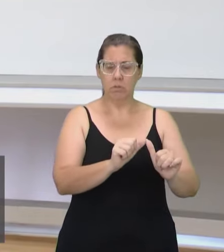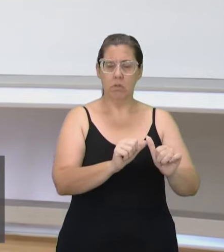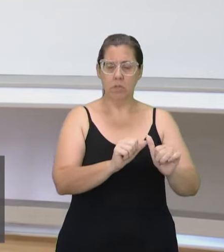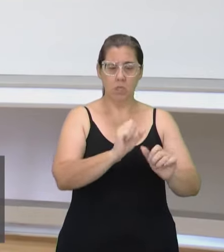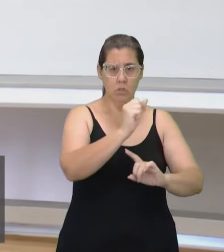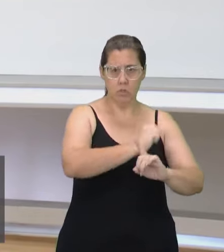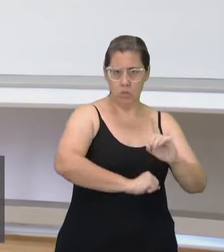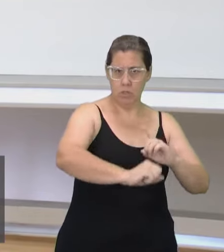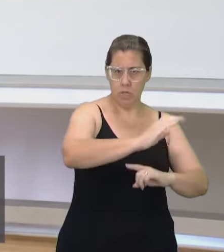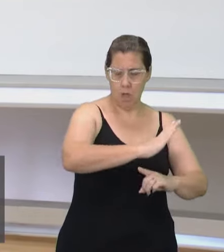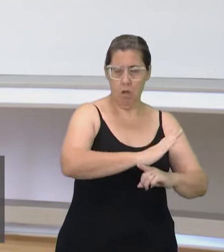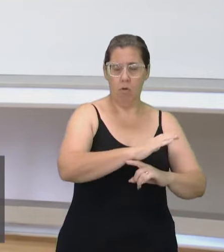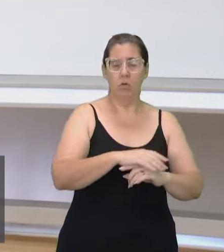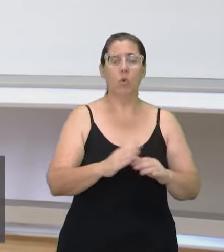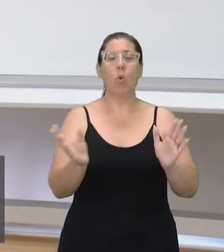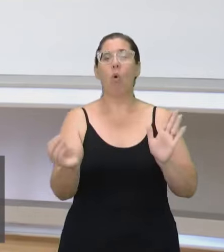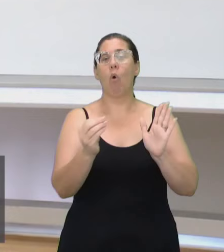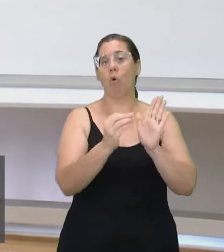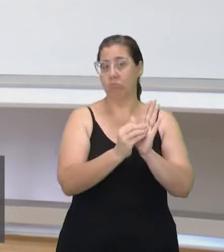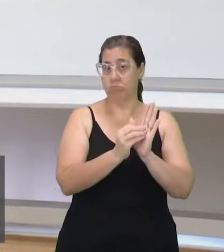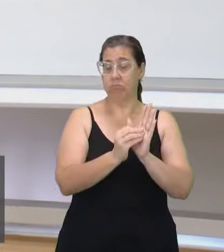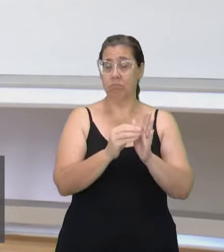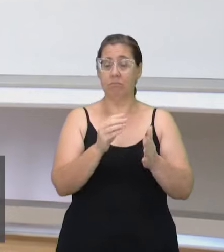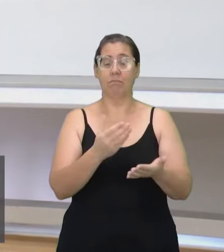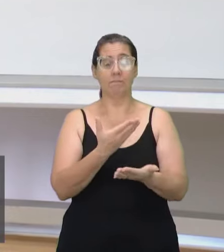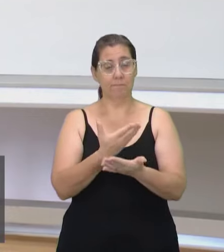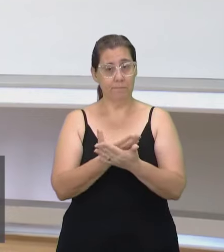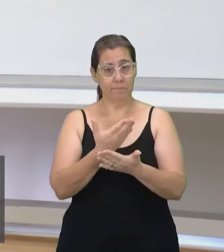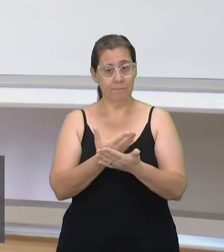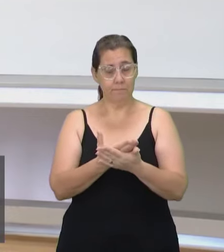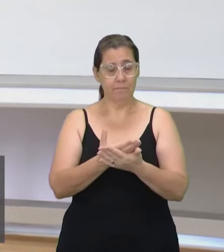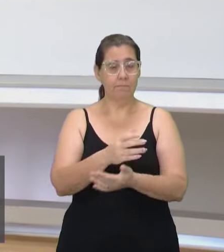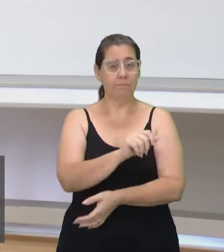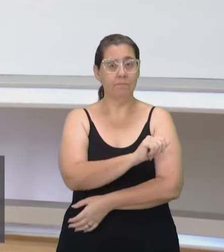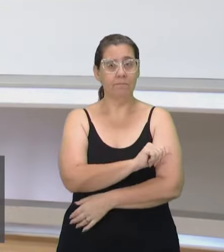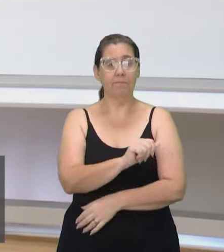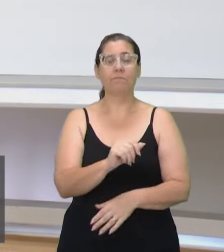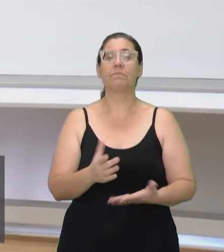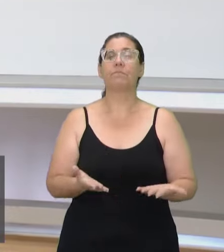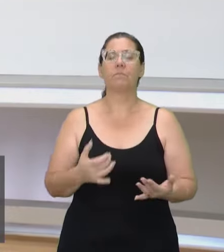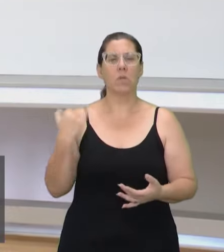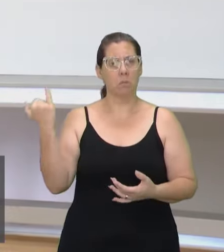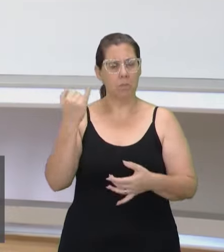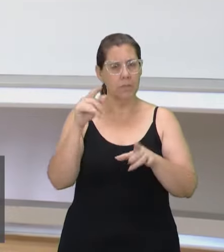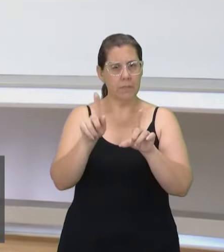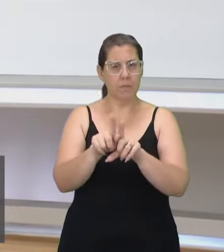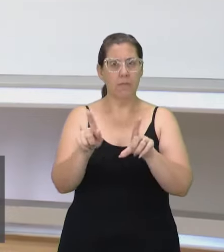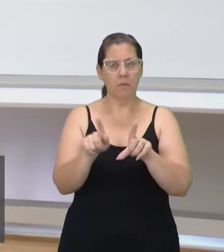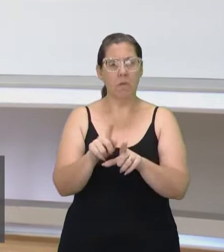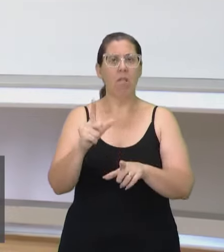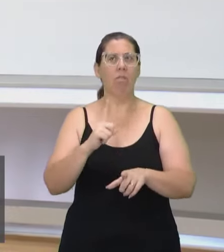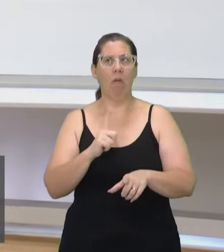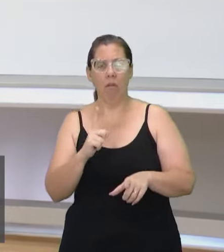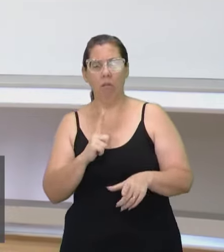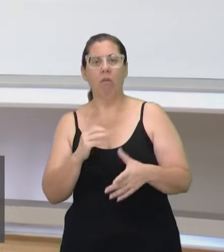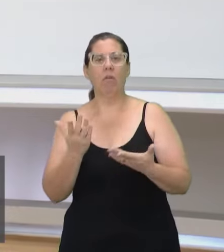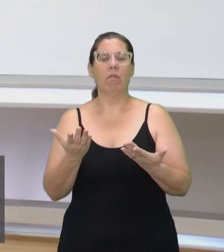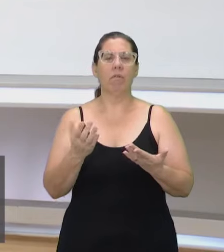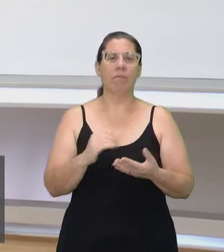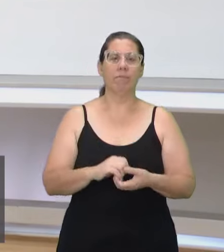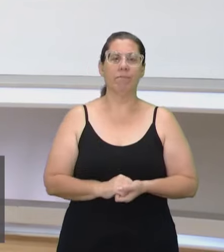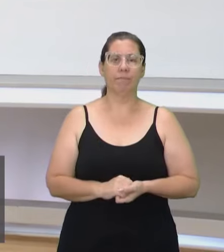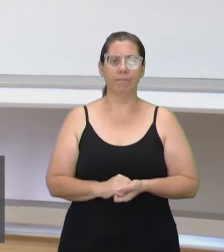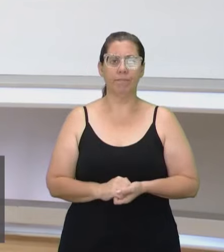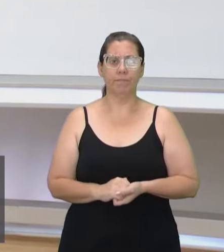contexto interdisciplinar, e uma outra questão também importante é que tem a ver